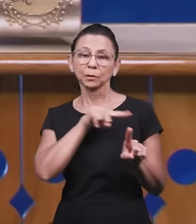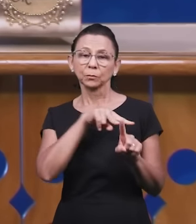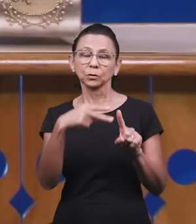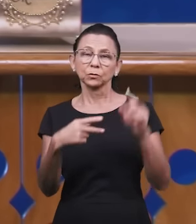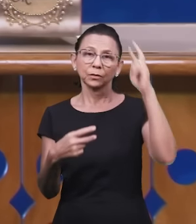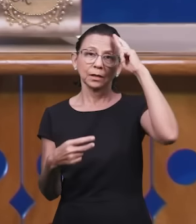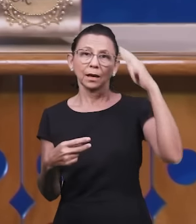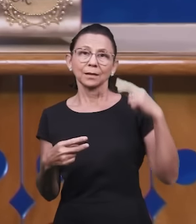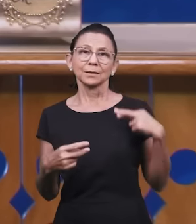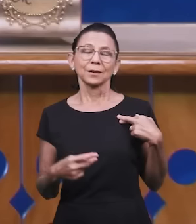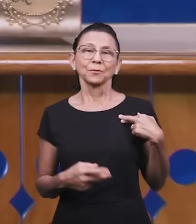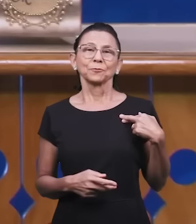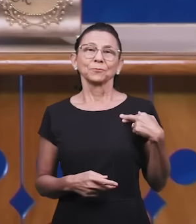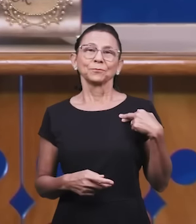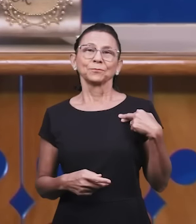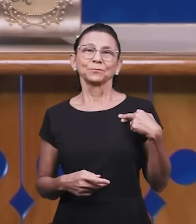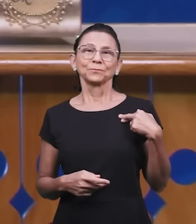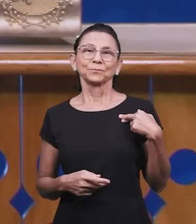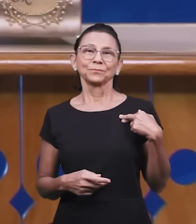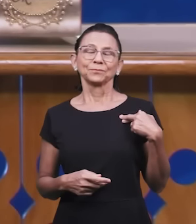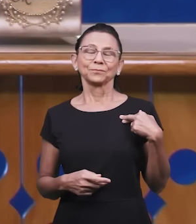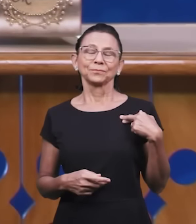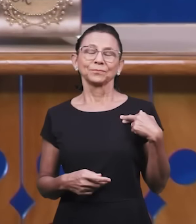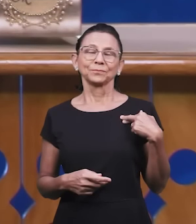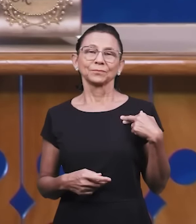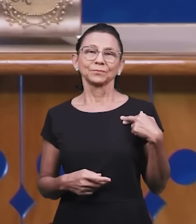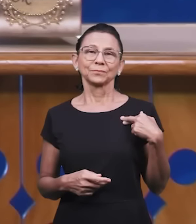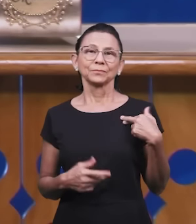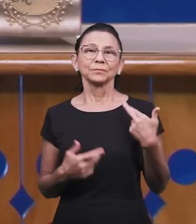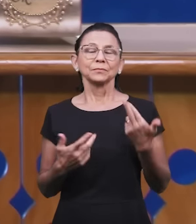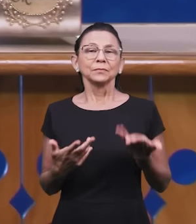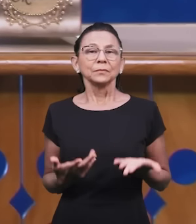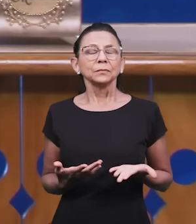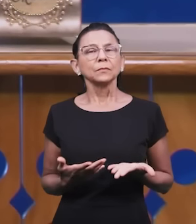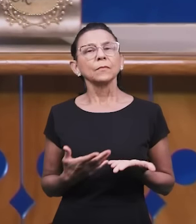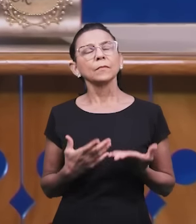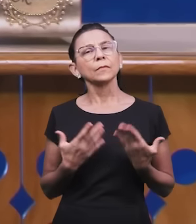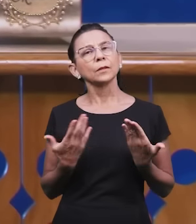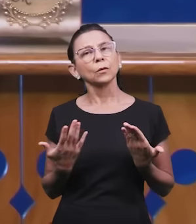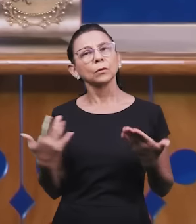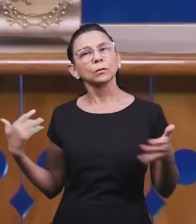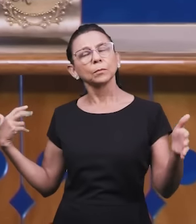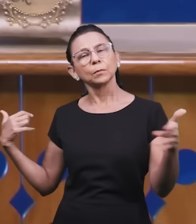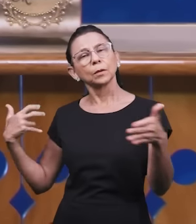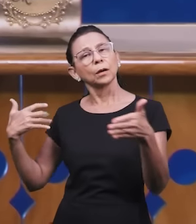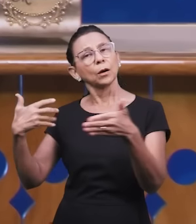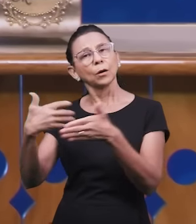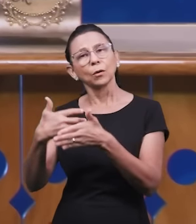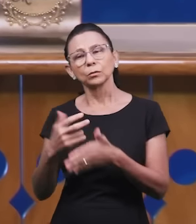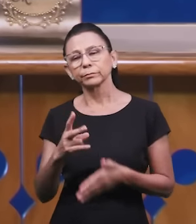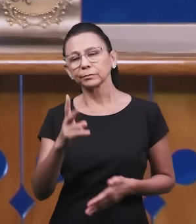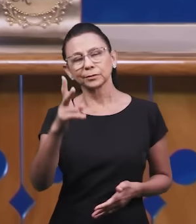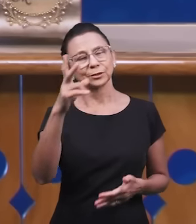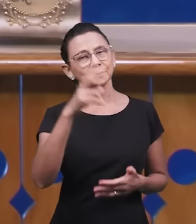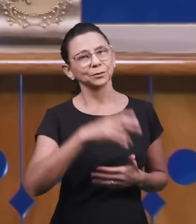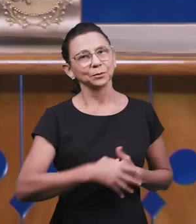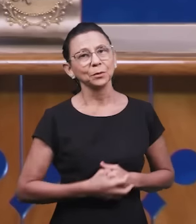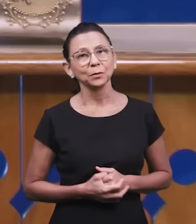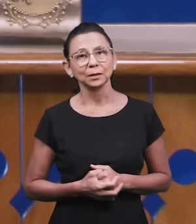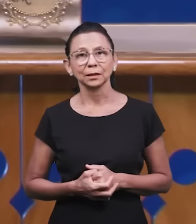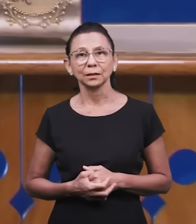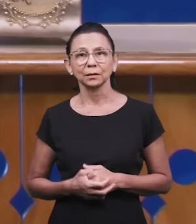entendimento. Então, observem que tudo isso vai caminhando até os nossos dias.